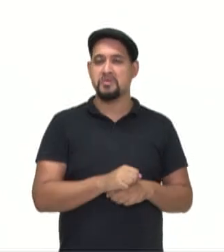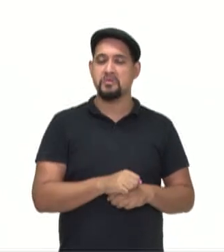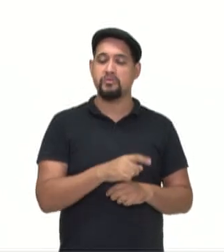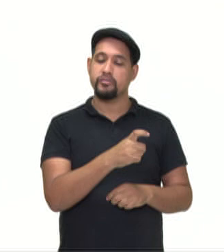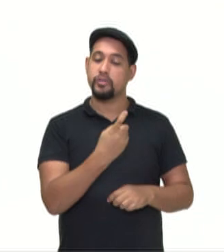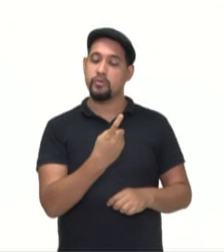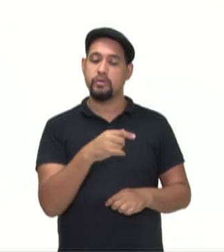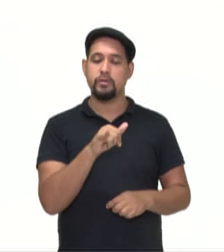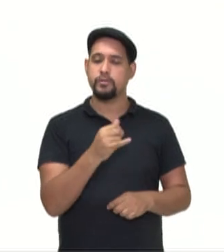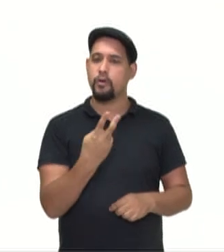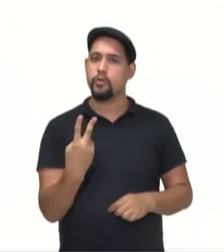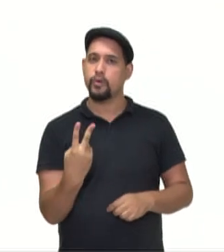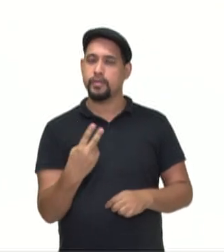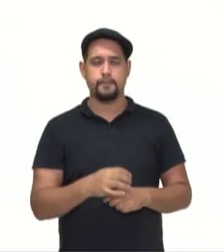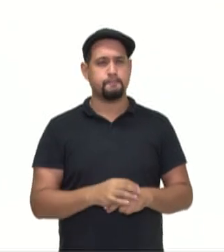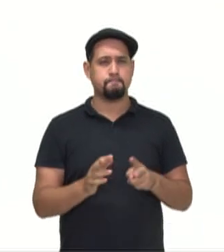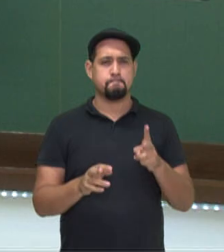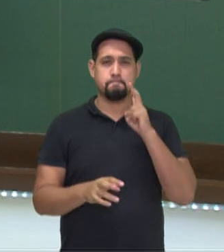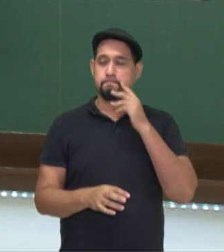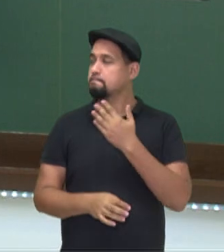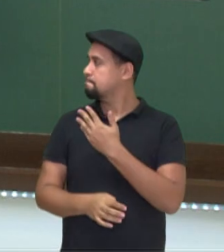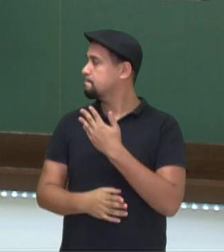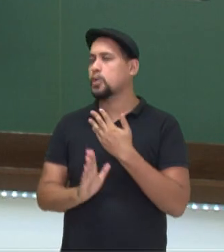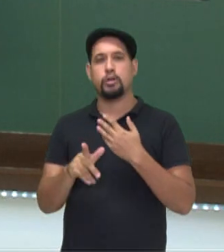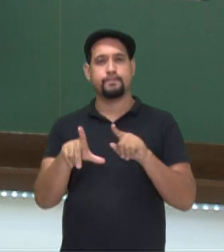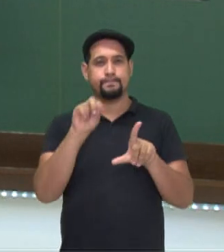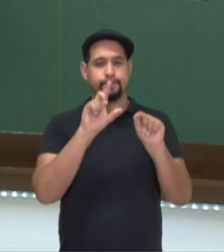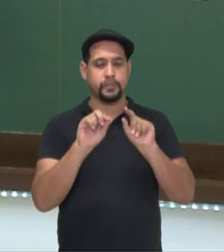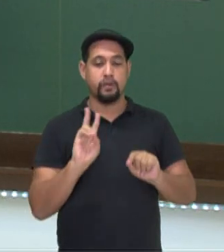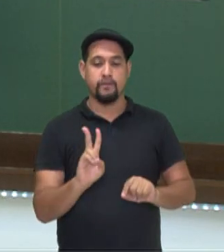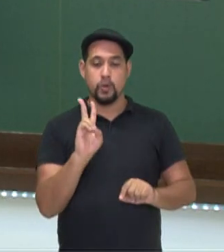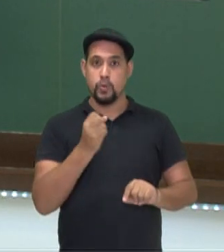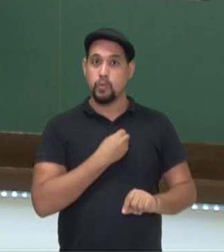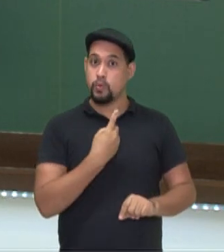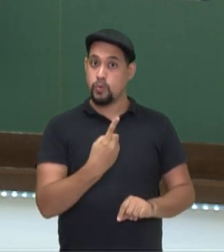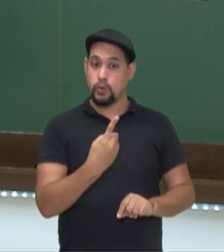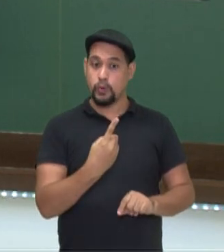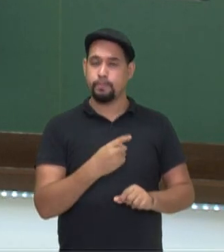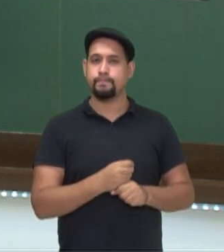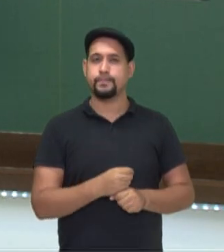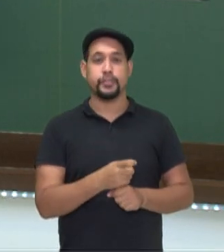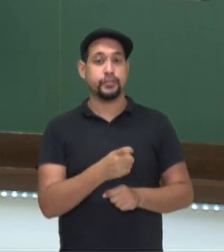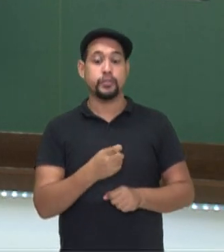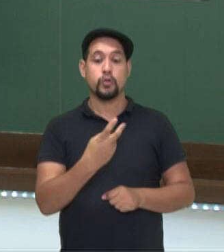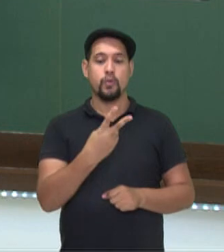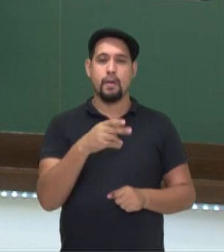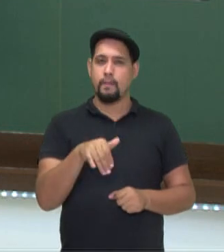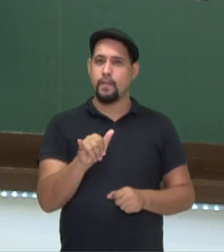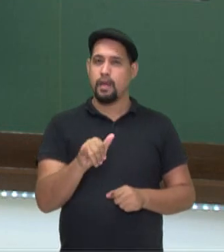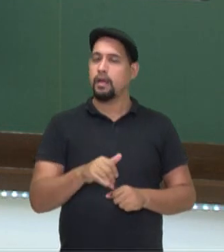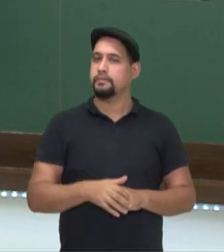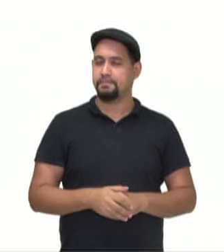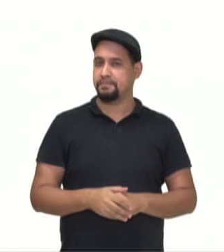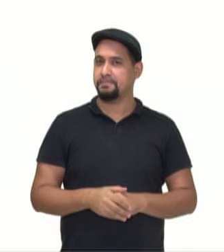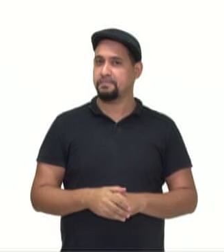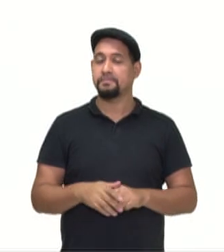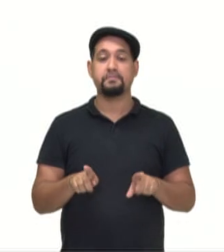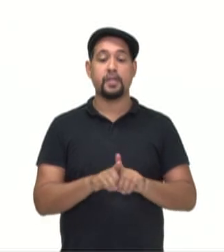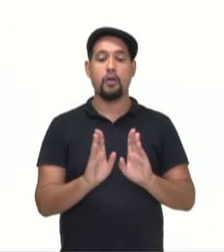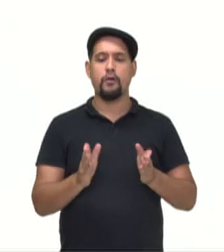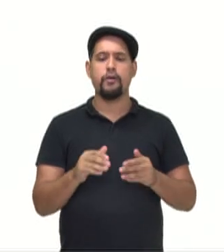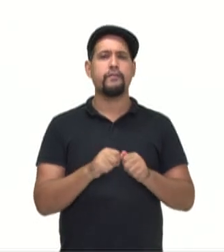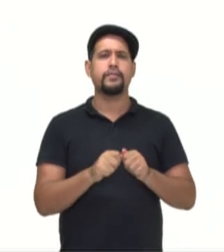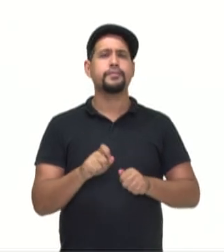2. Veja, nós escolhemos os valores 1 para x e 2 para y. Então agora a